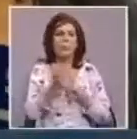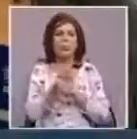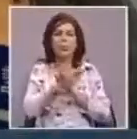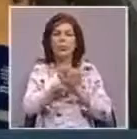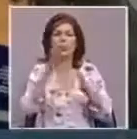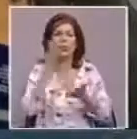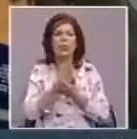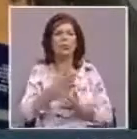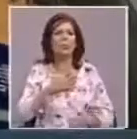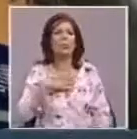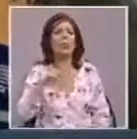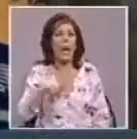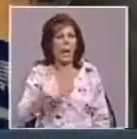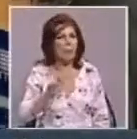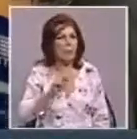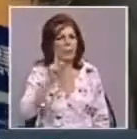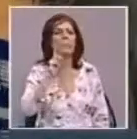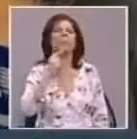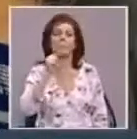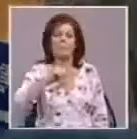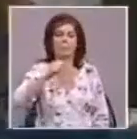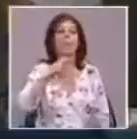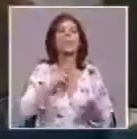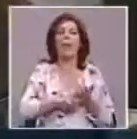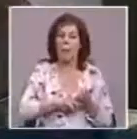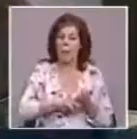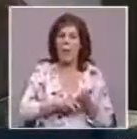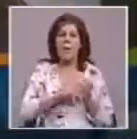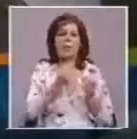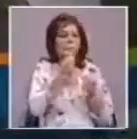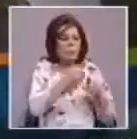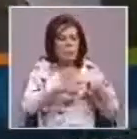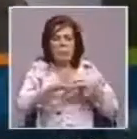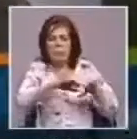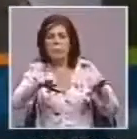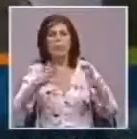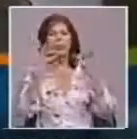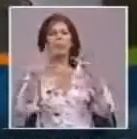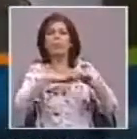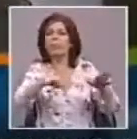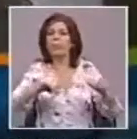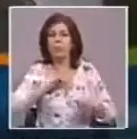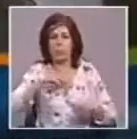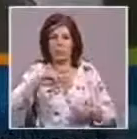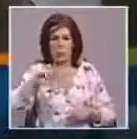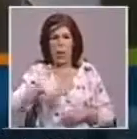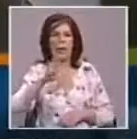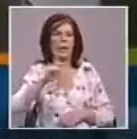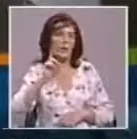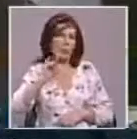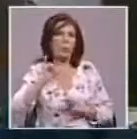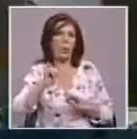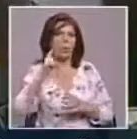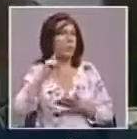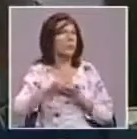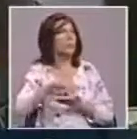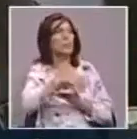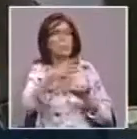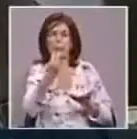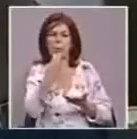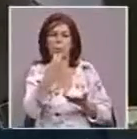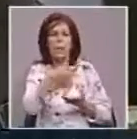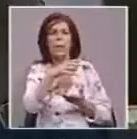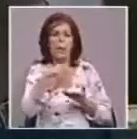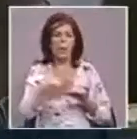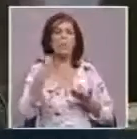Neves. É verdade, sobretudo os produtos portugueses, que cada vez é mais importante que possam ser consumidos e com